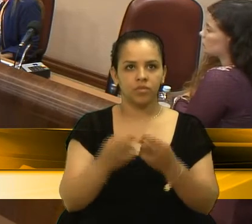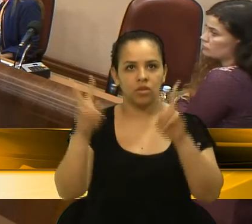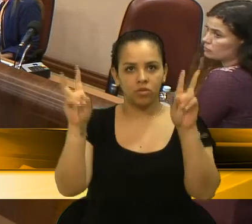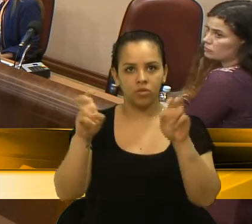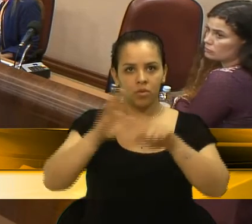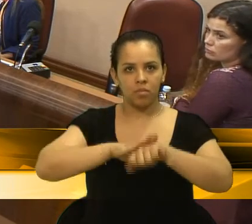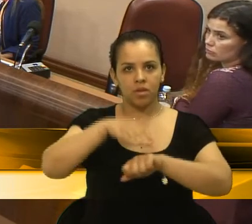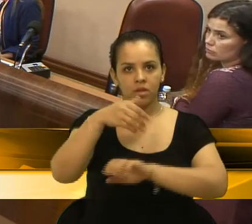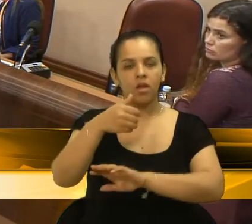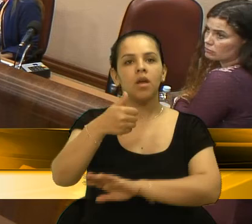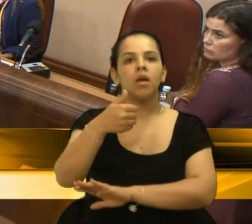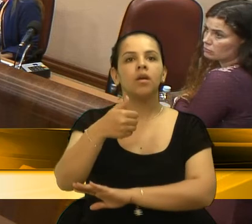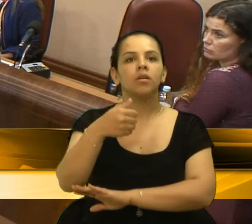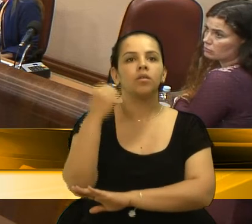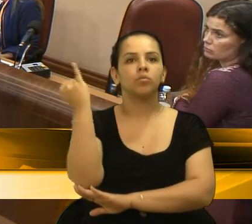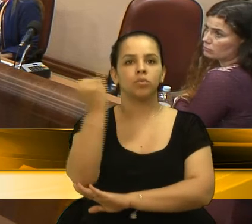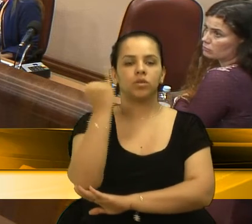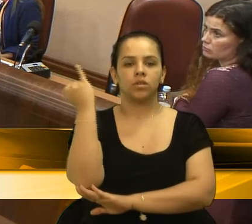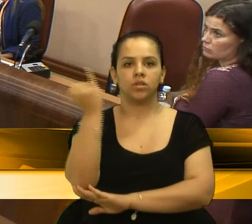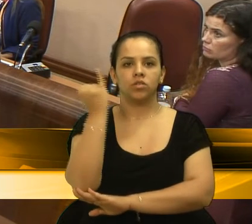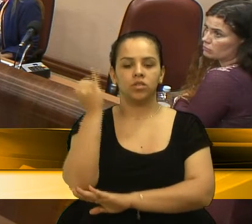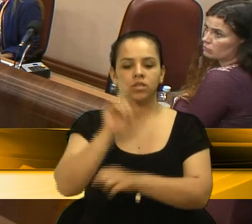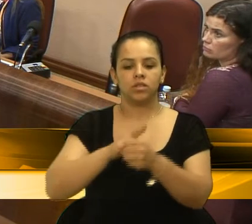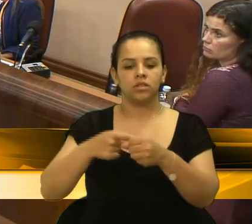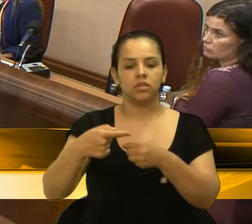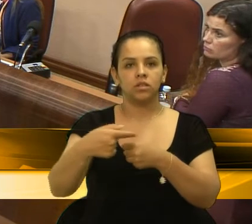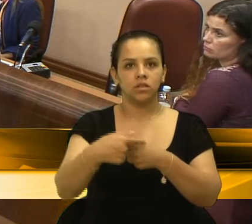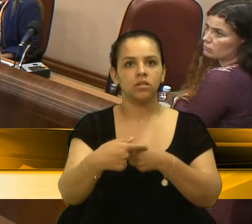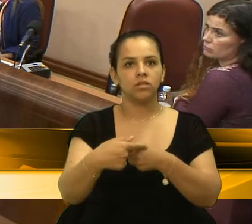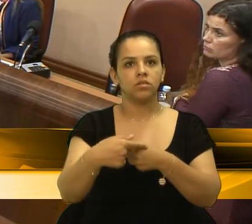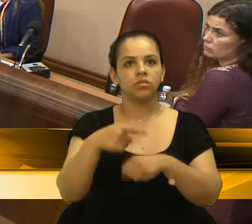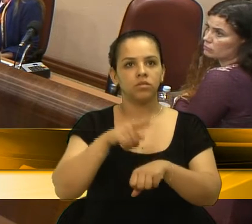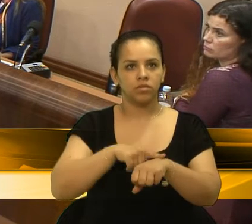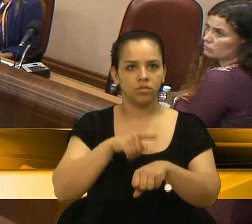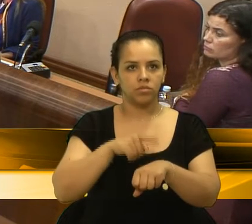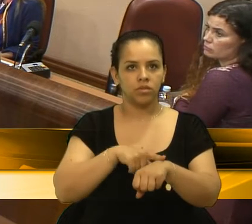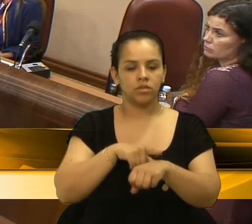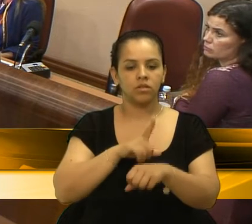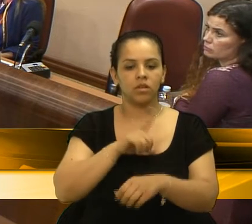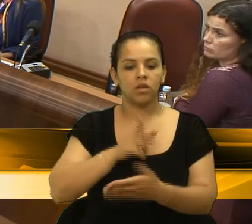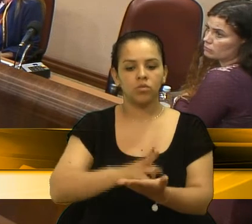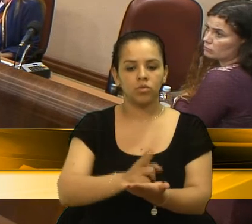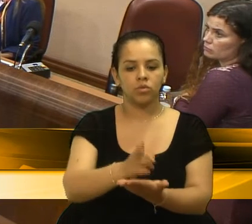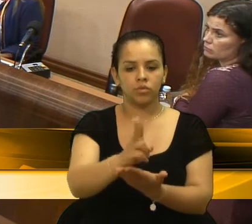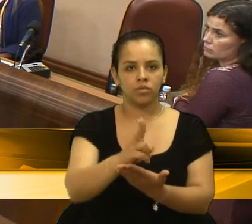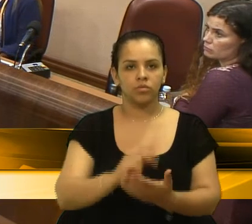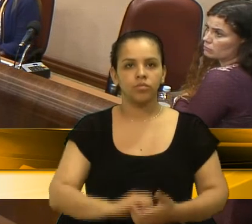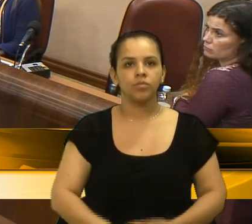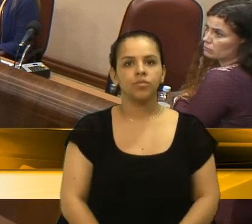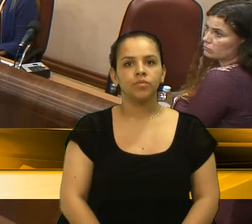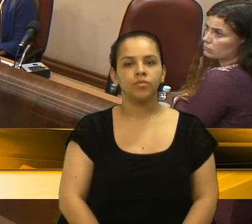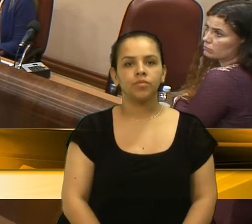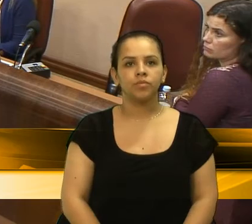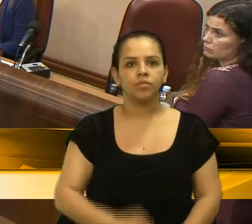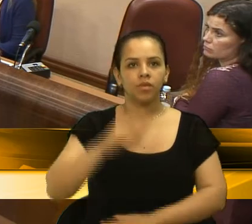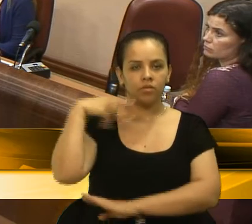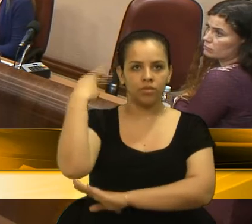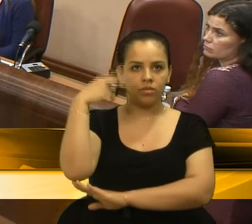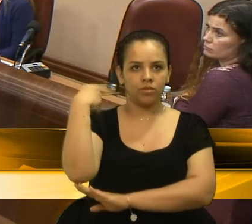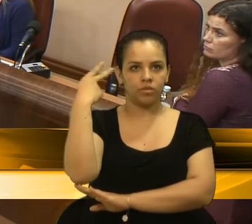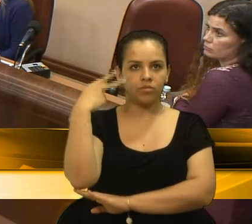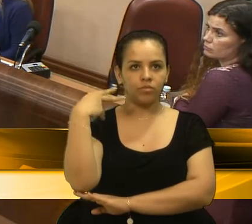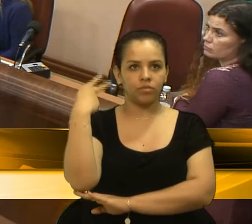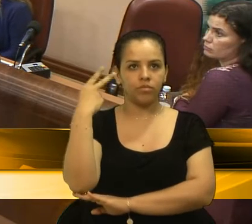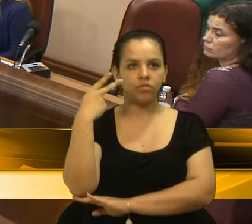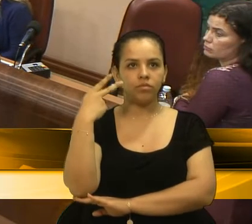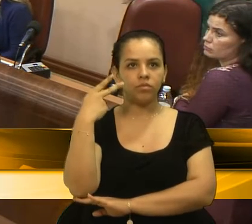mais importante do momento da cidade, no momento, temos que tocar na nossa reunião. Vereador Alberto, por